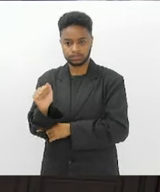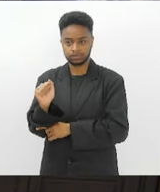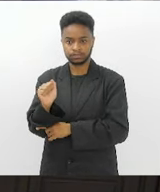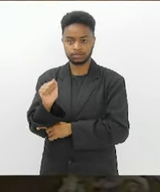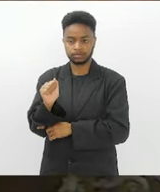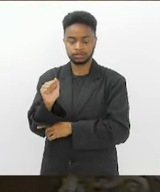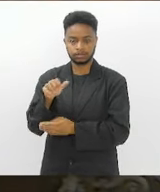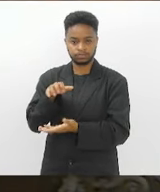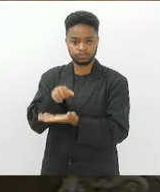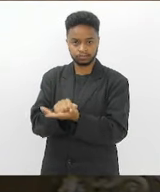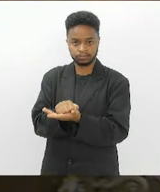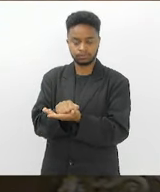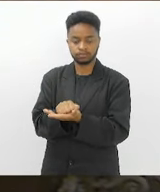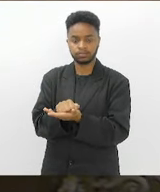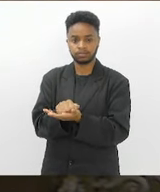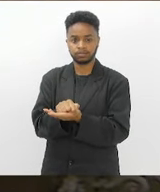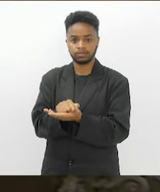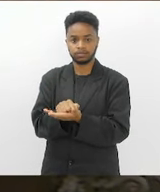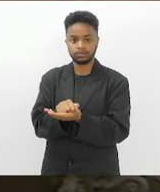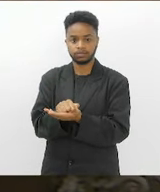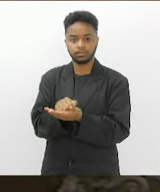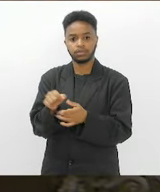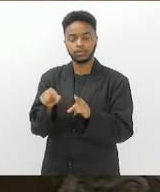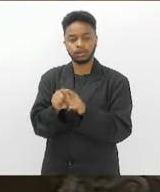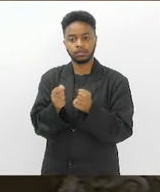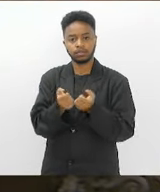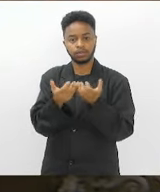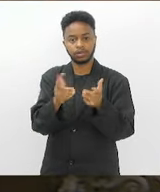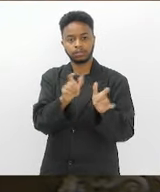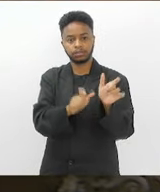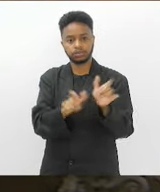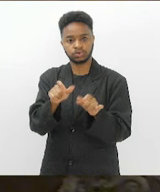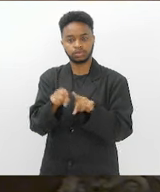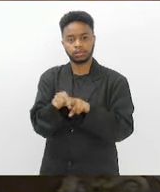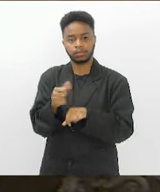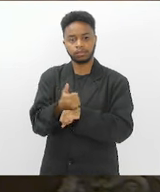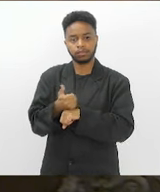outorgado e para as pessoas e profissionais de mídia.